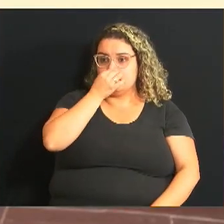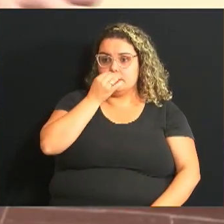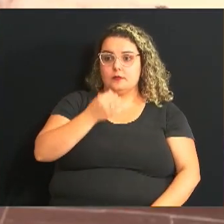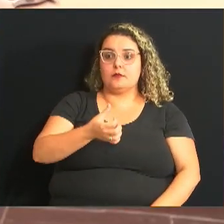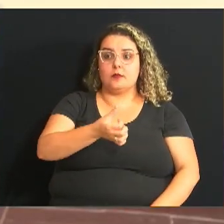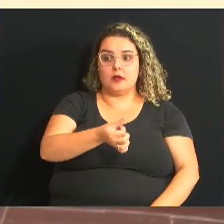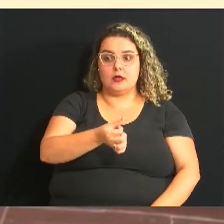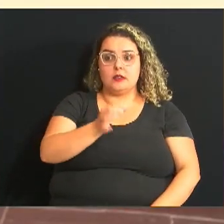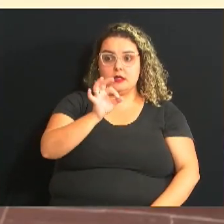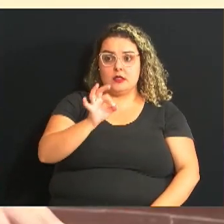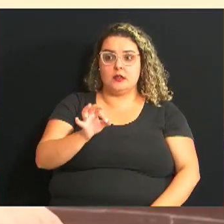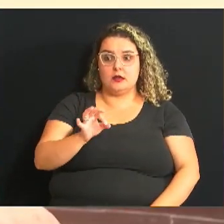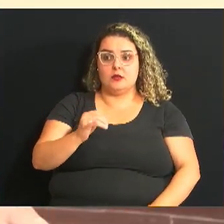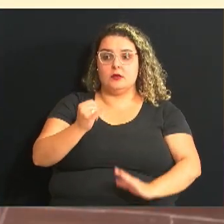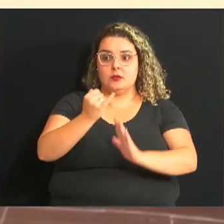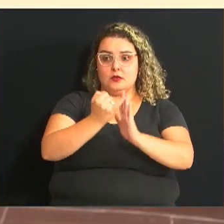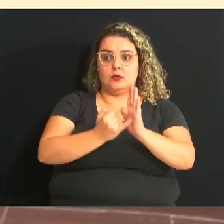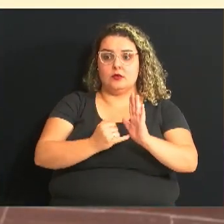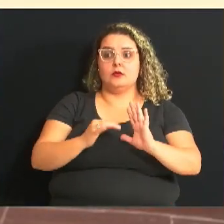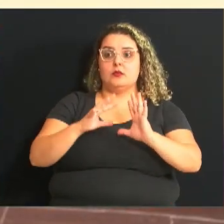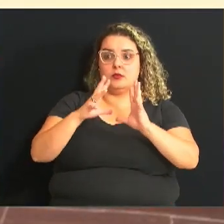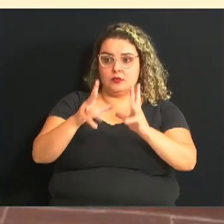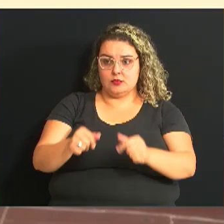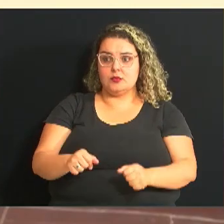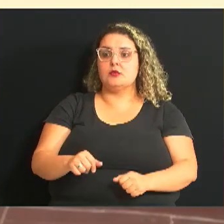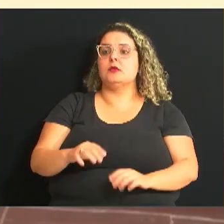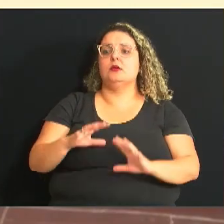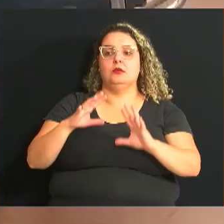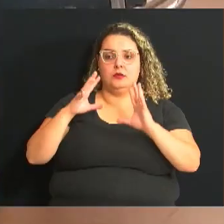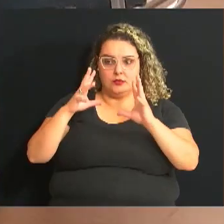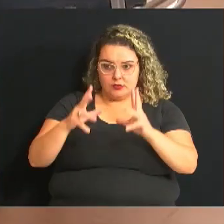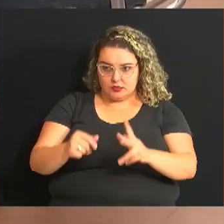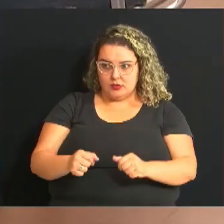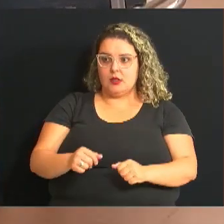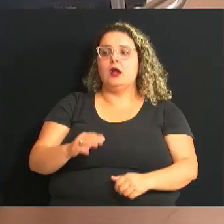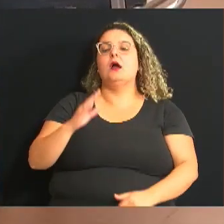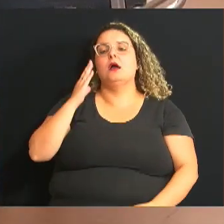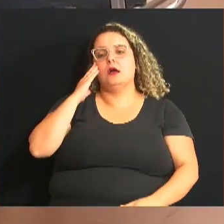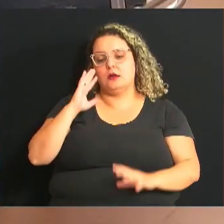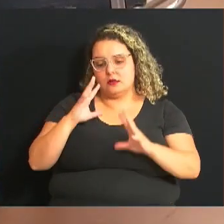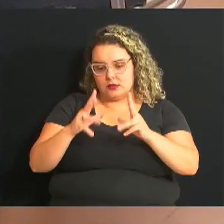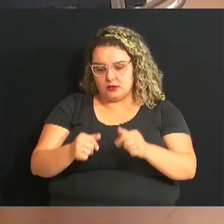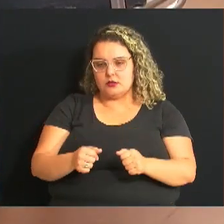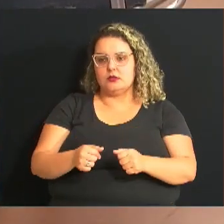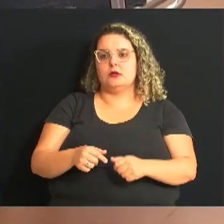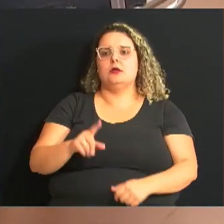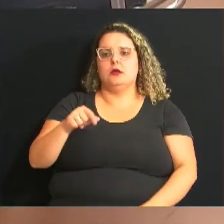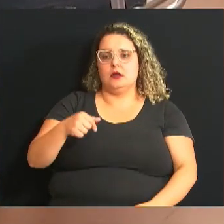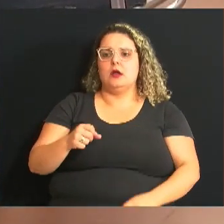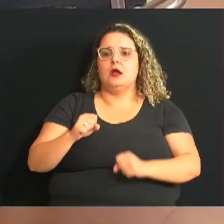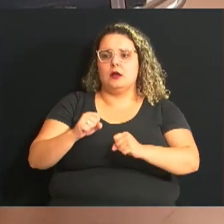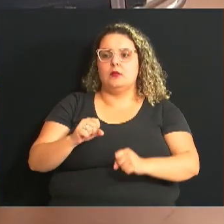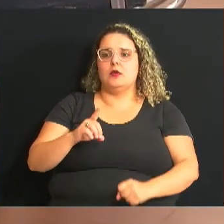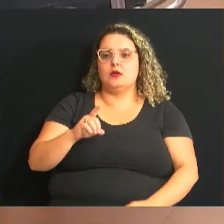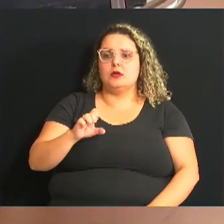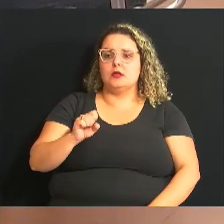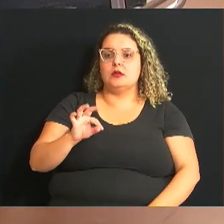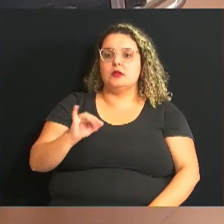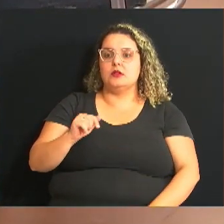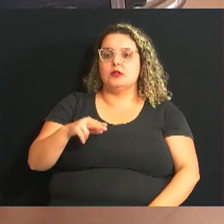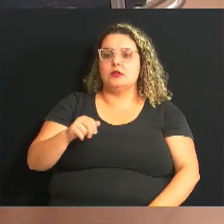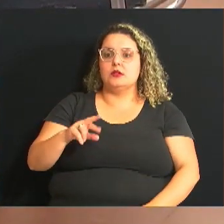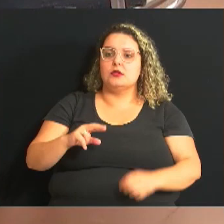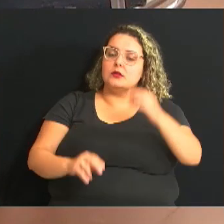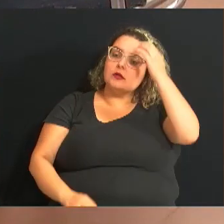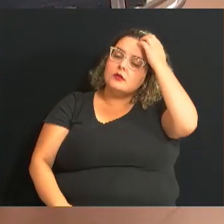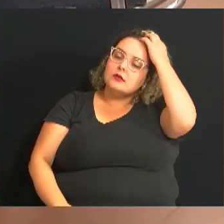6% do imposto dela, de renda. Geral. Ah, tá. Aí ela pode destinar, né? Mas assim, pelo gasto